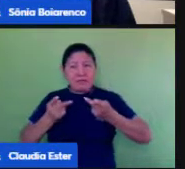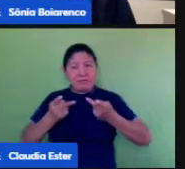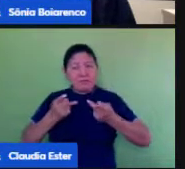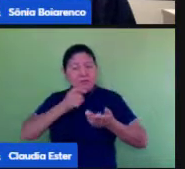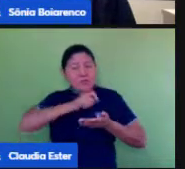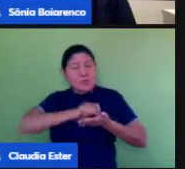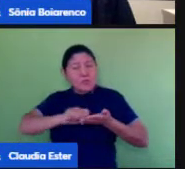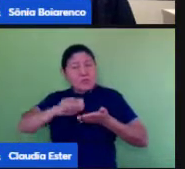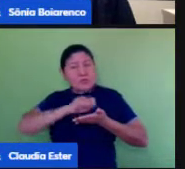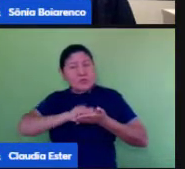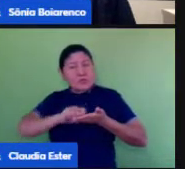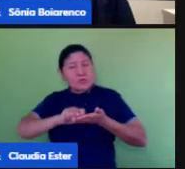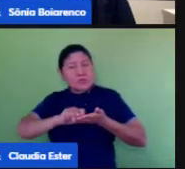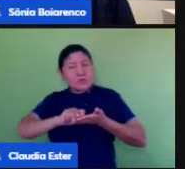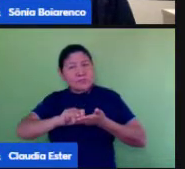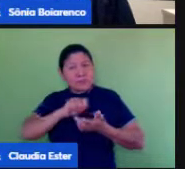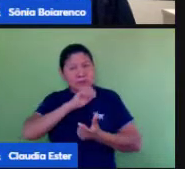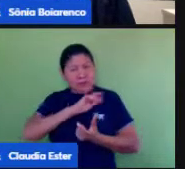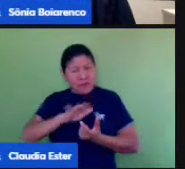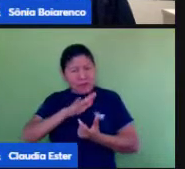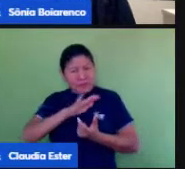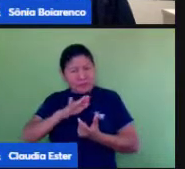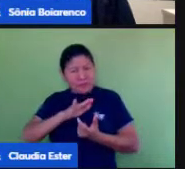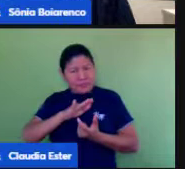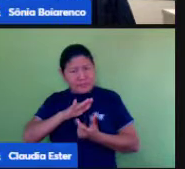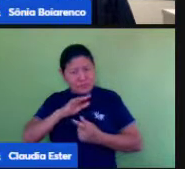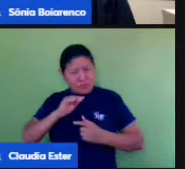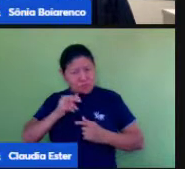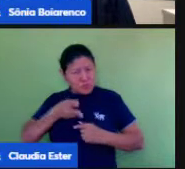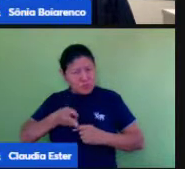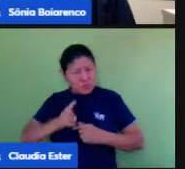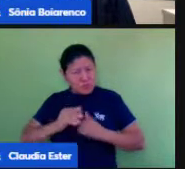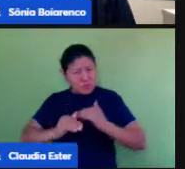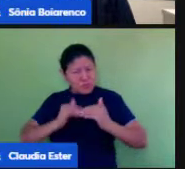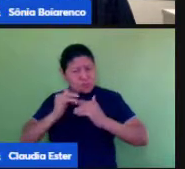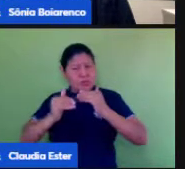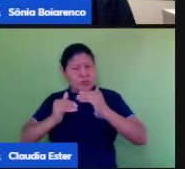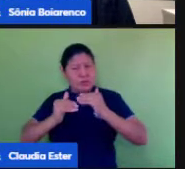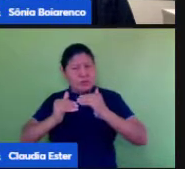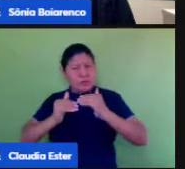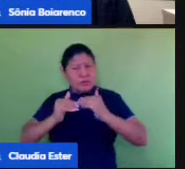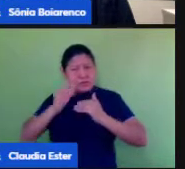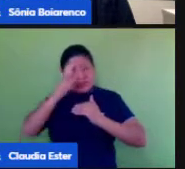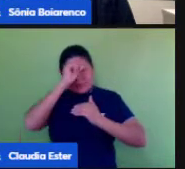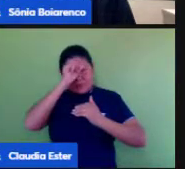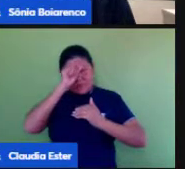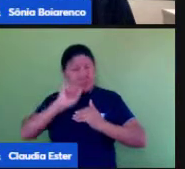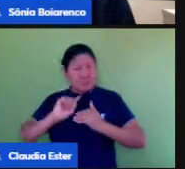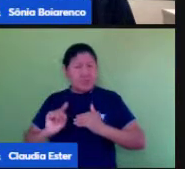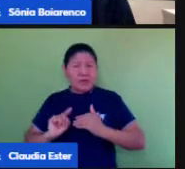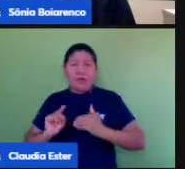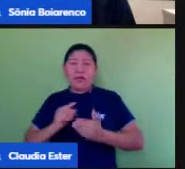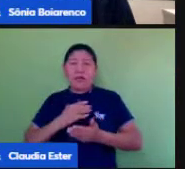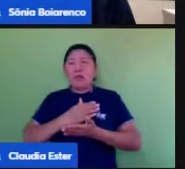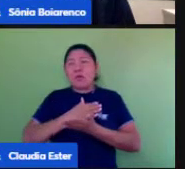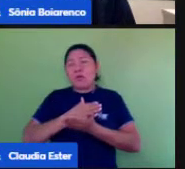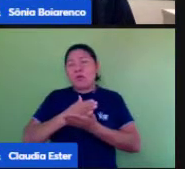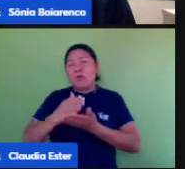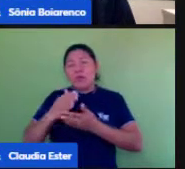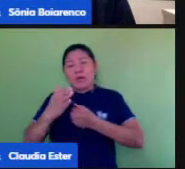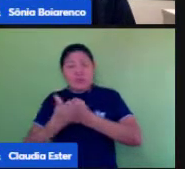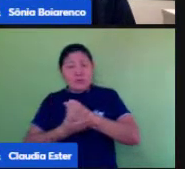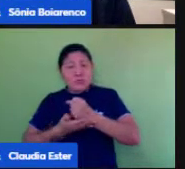é um processo de aprendizagem, mas ele é parte do processo de alfabetização. Não só